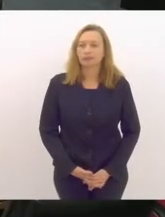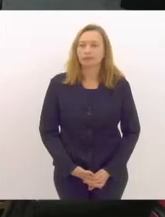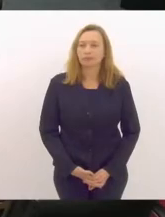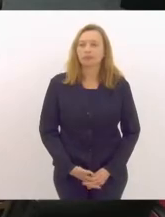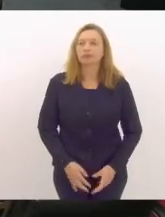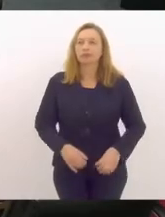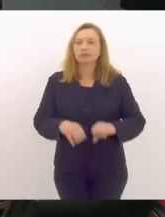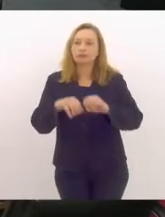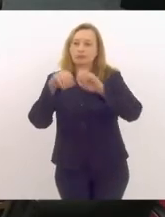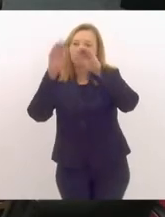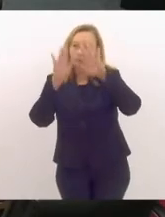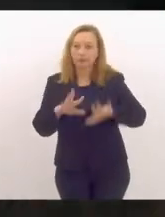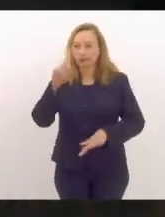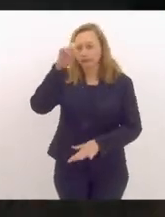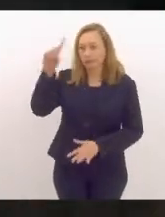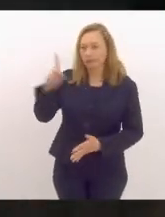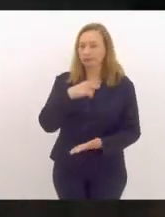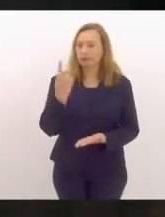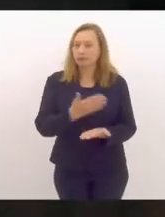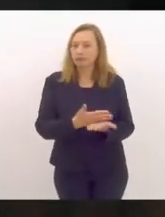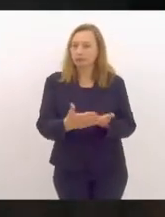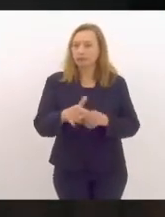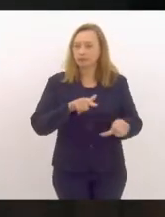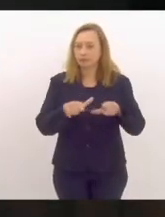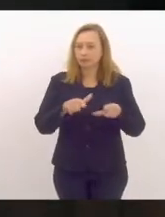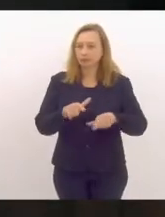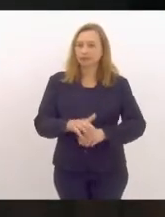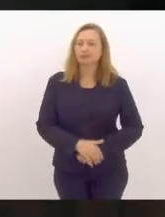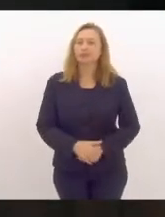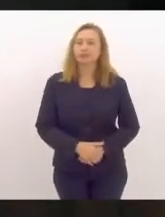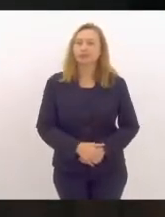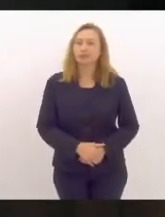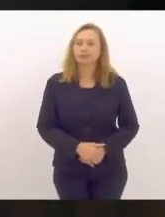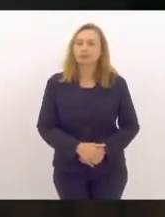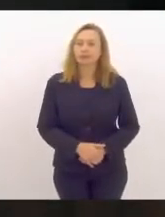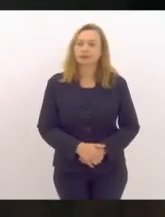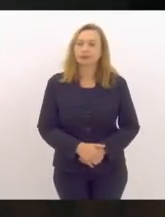Havendo número legal e sob a proteção de Deus, iniciamos os nossos trabalhos.